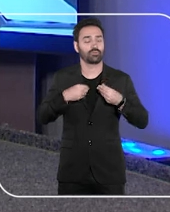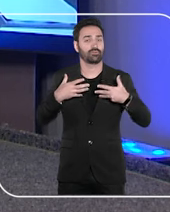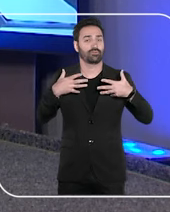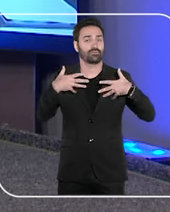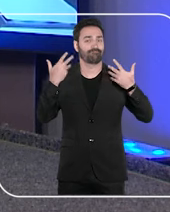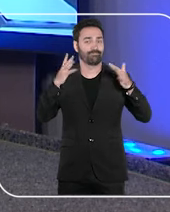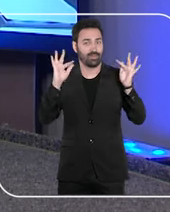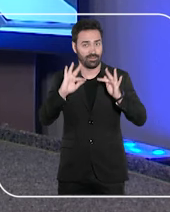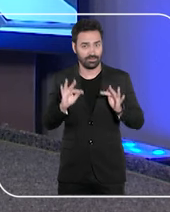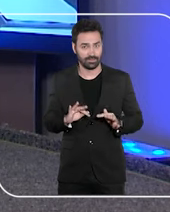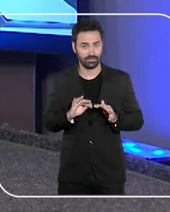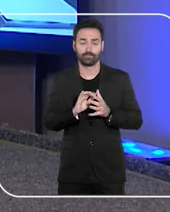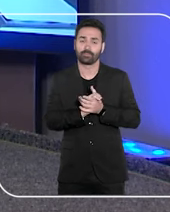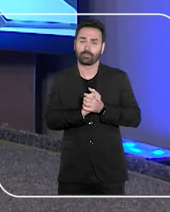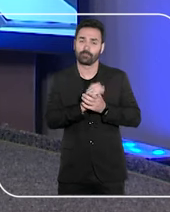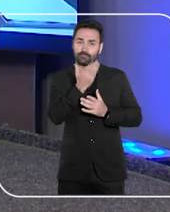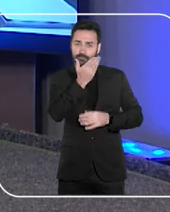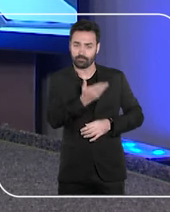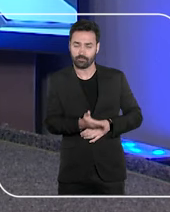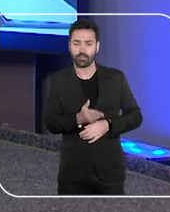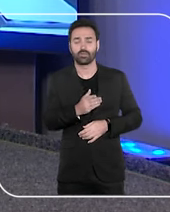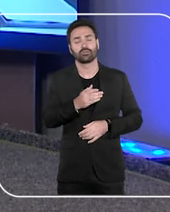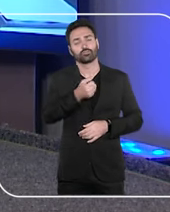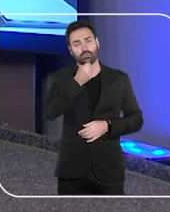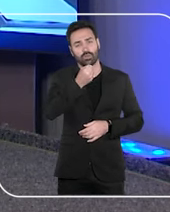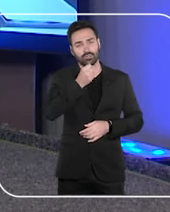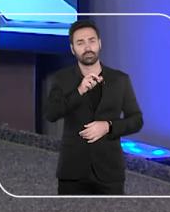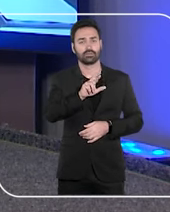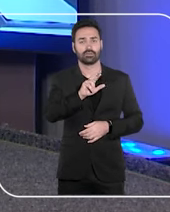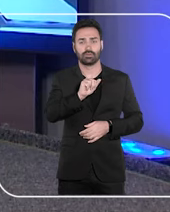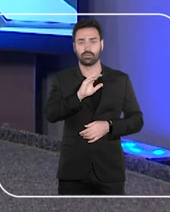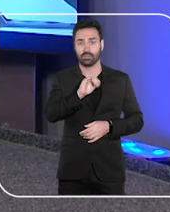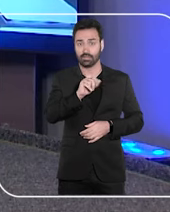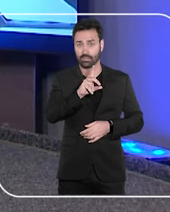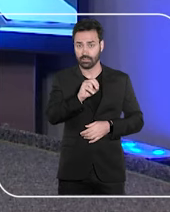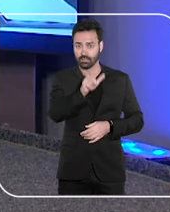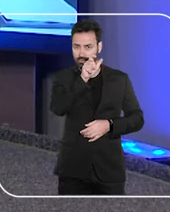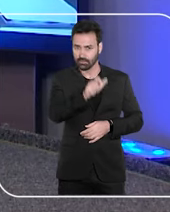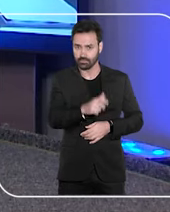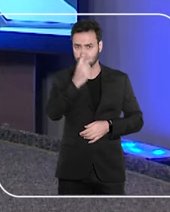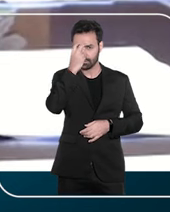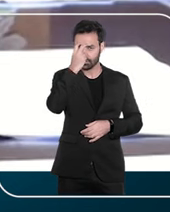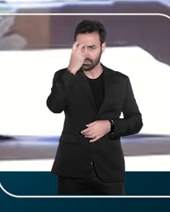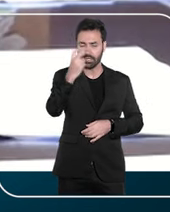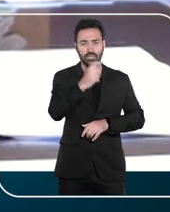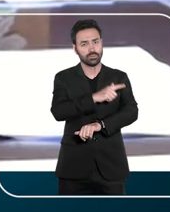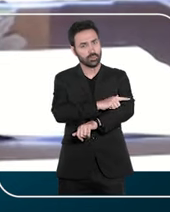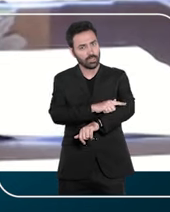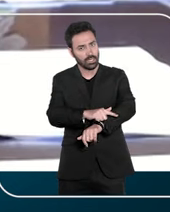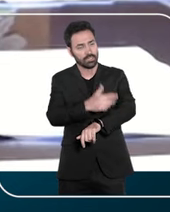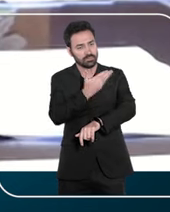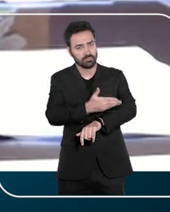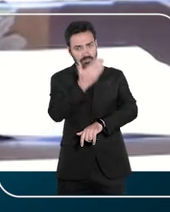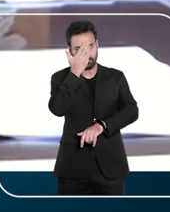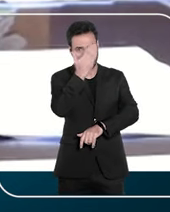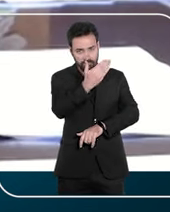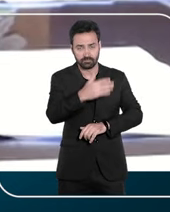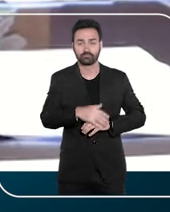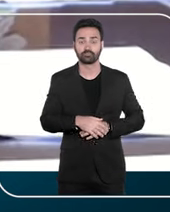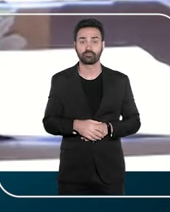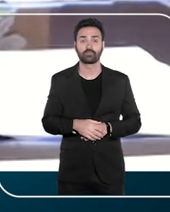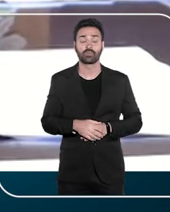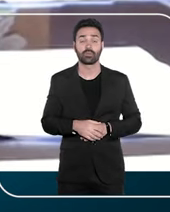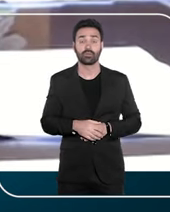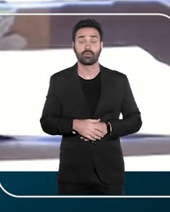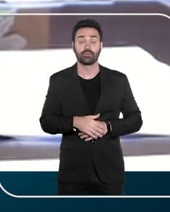Ricardo pela eficiência, pela delicadeza, pela nobreza, e peço por fineza que faça chegar